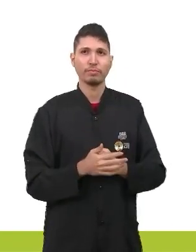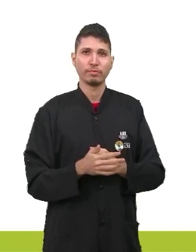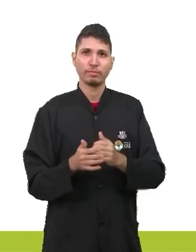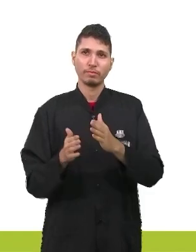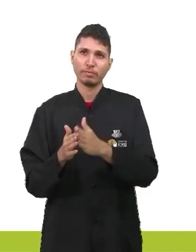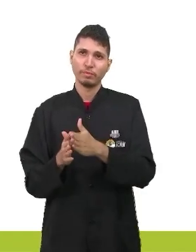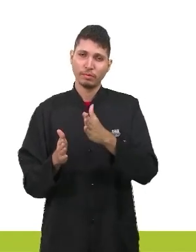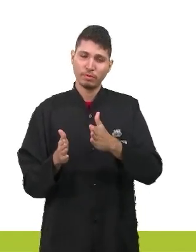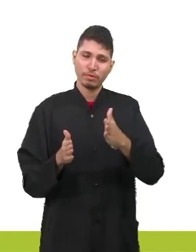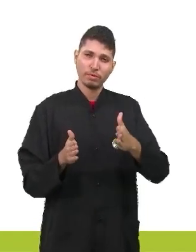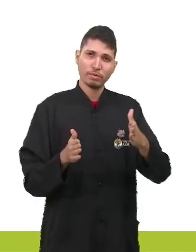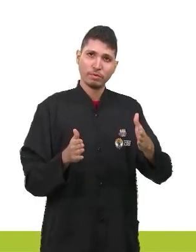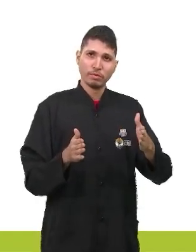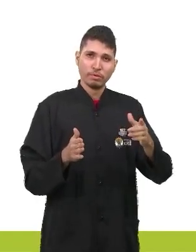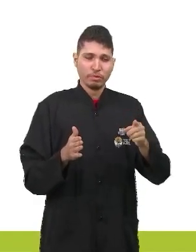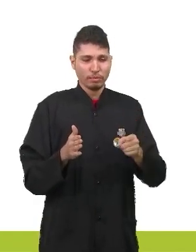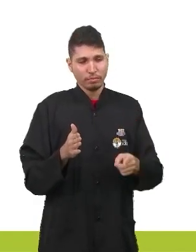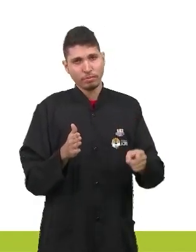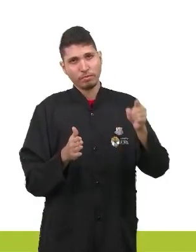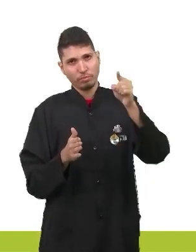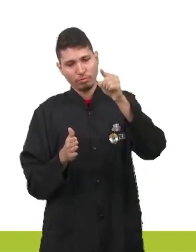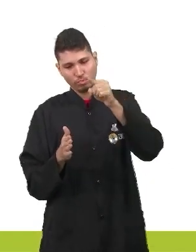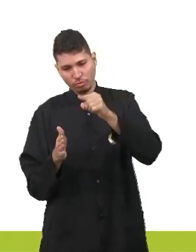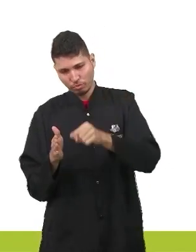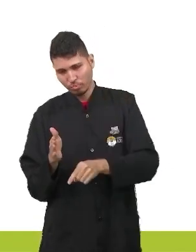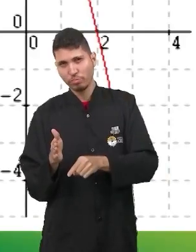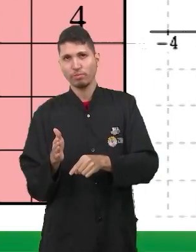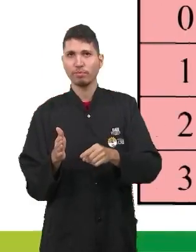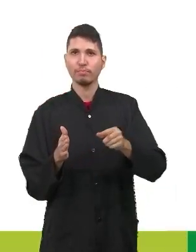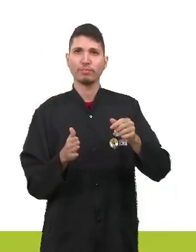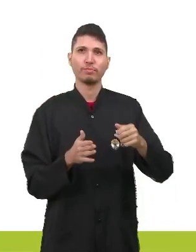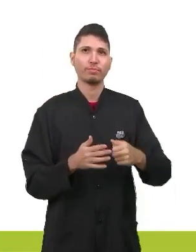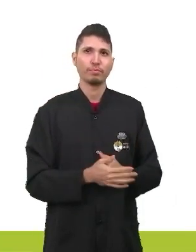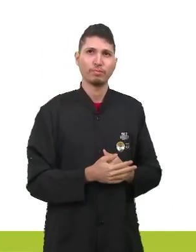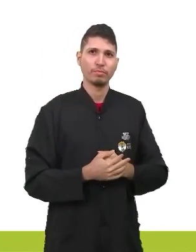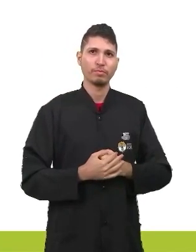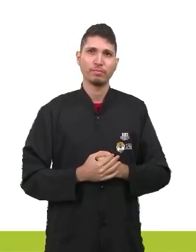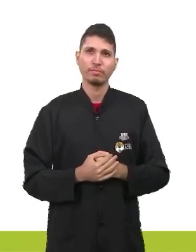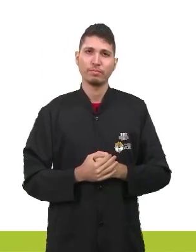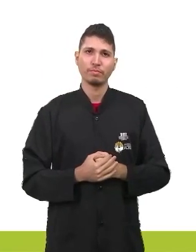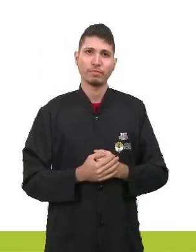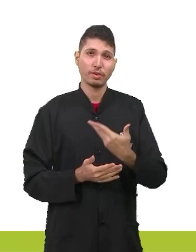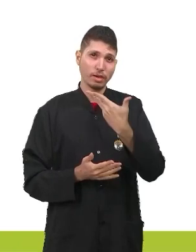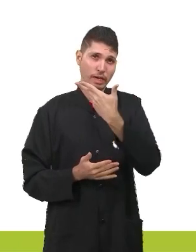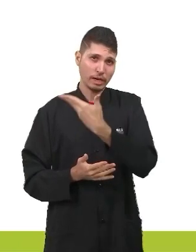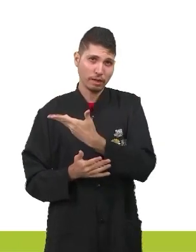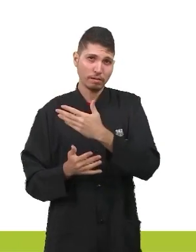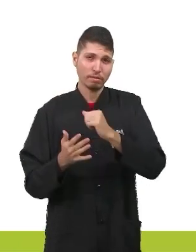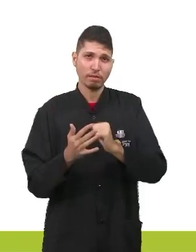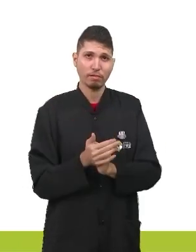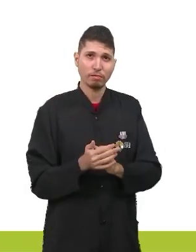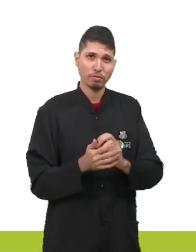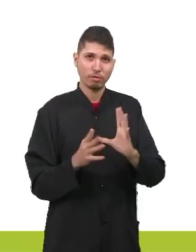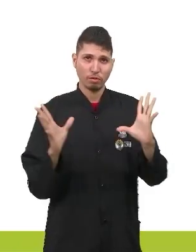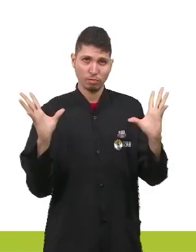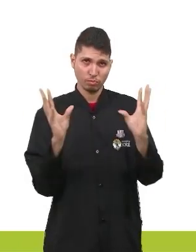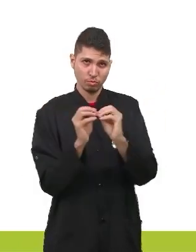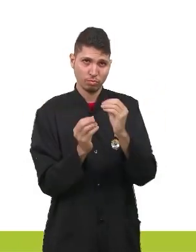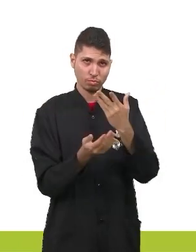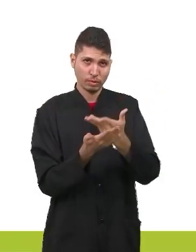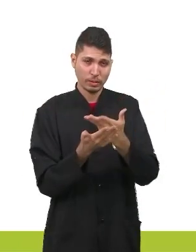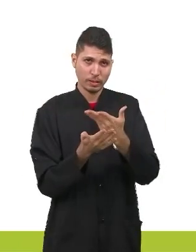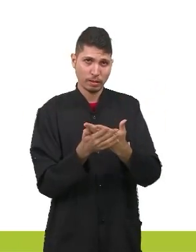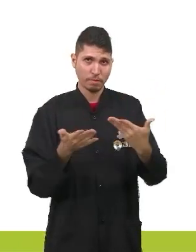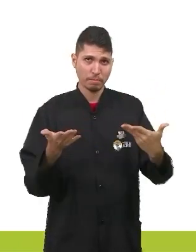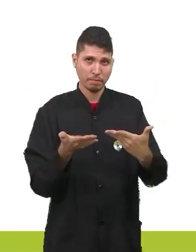cavidade voltada para baixo, tá bom? Aí você tem aqui um probleminha, né? Aqui está um resumo da aula de hoje. E